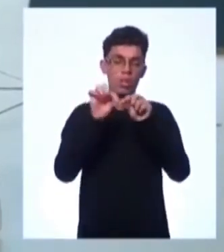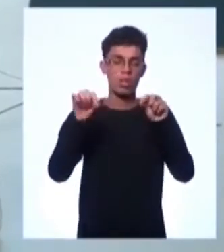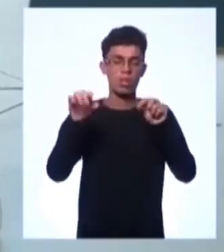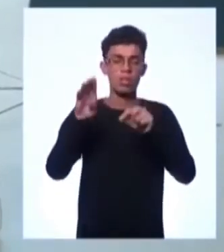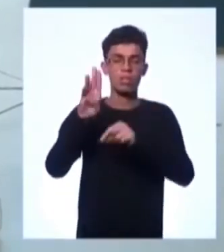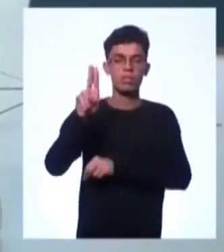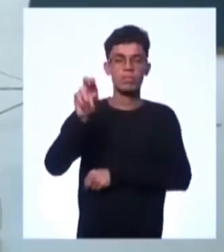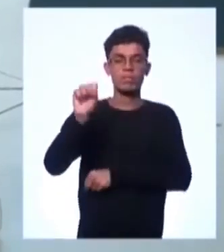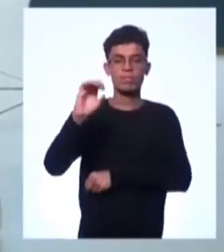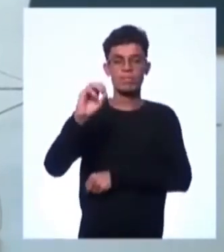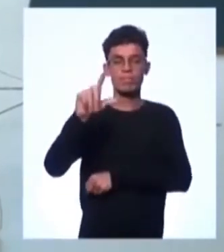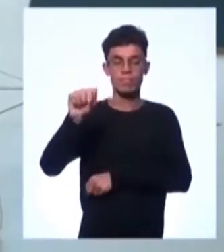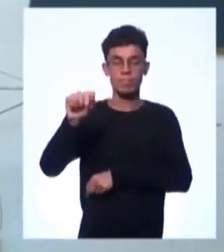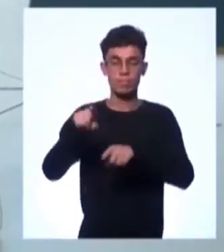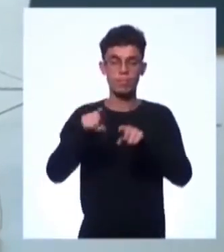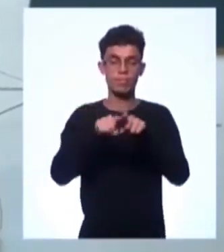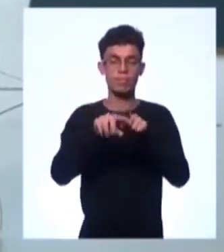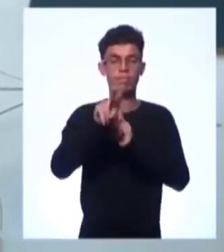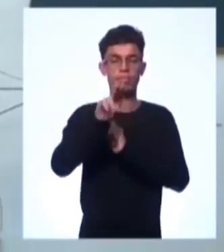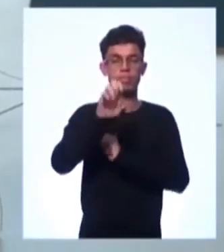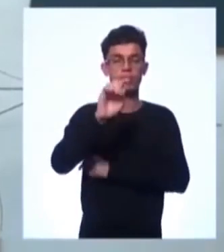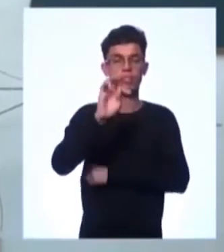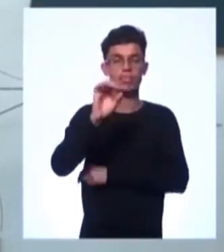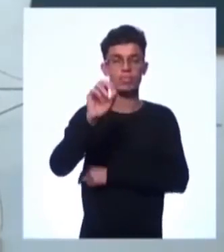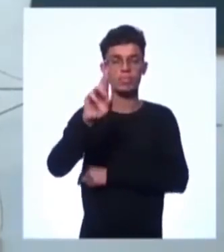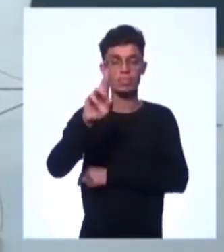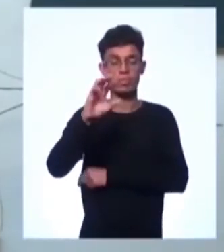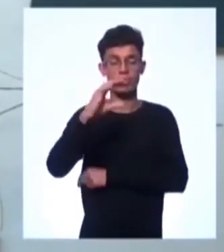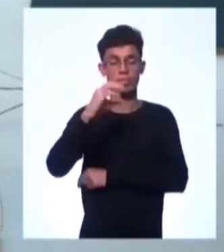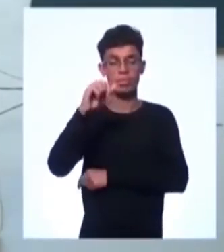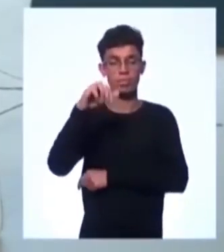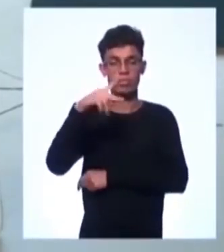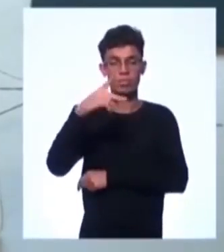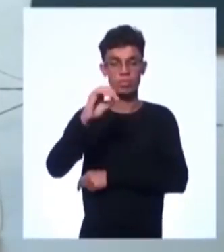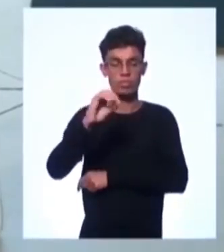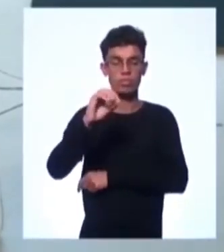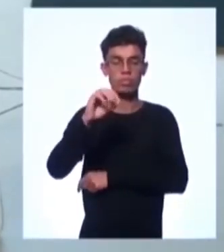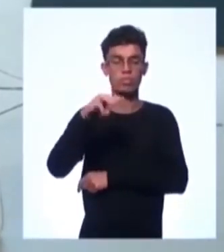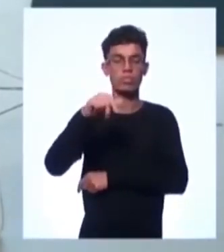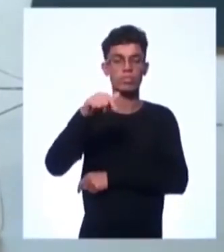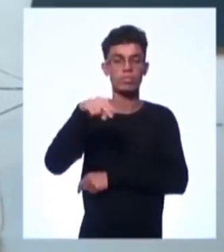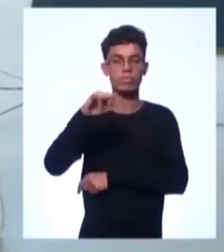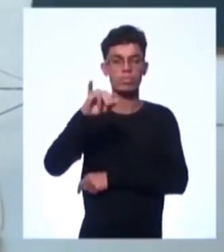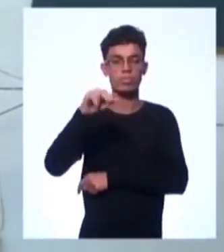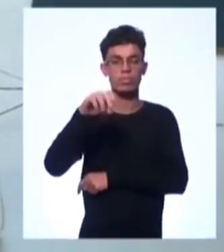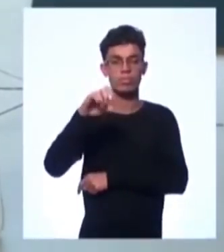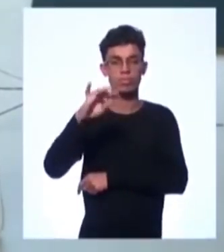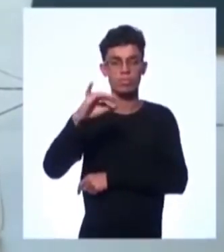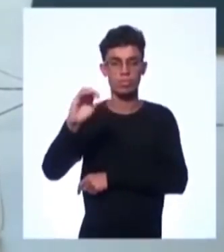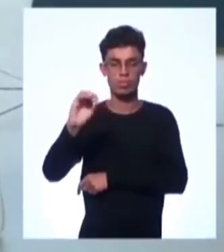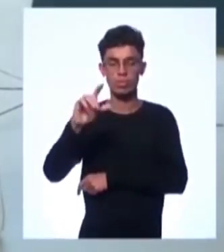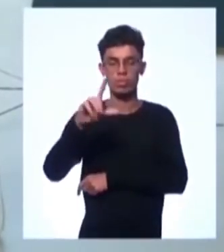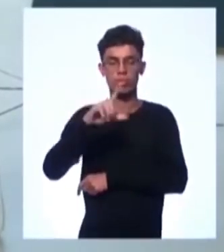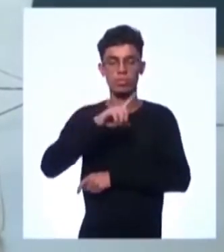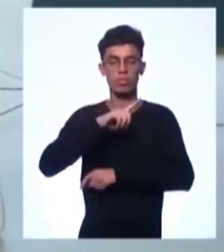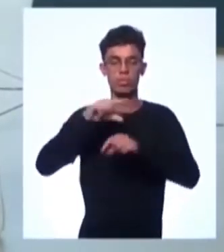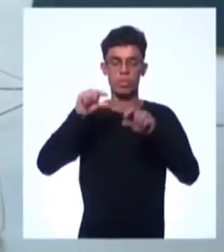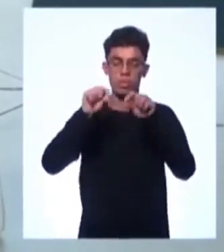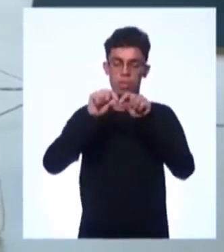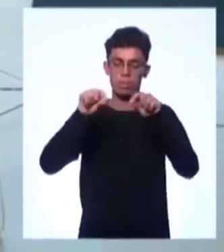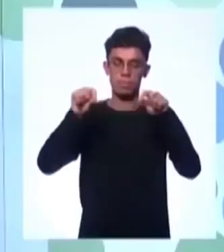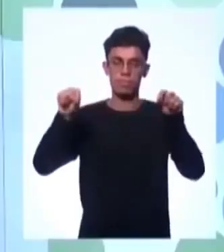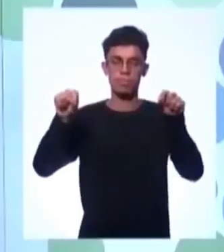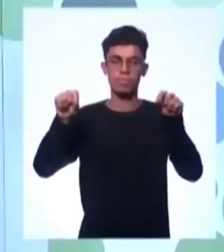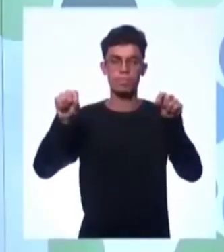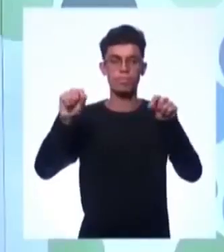vetor campo magnético. Pois bem, então, o vetor campo magnético tem essa direção e sentido, a agulha da bússola, então, essa direção e sentido. Agora